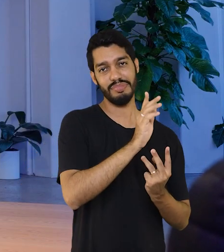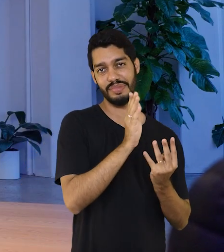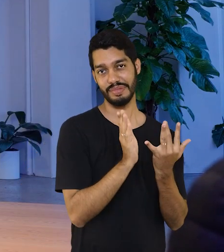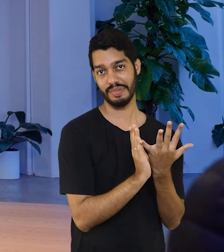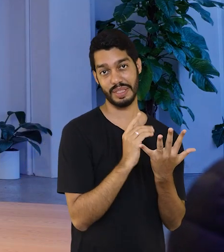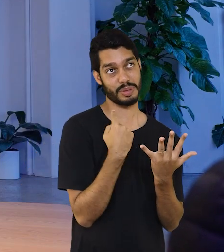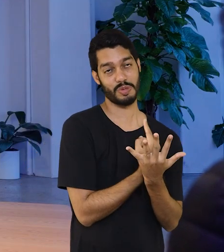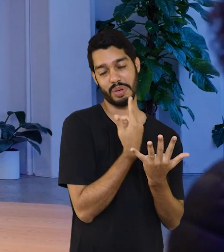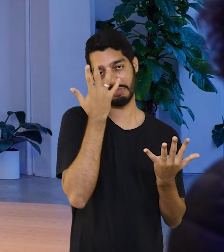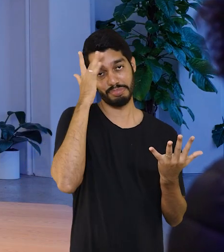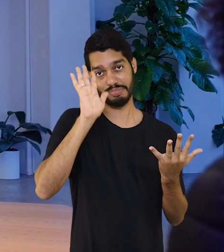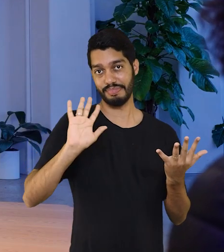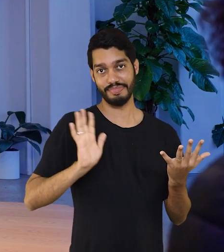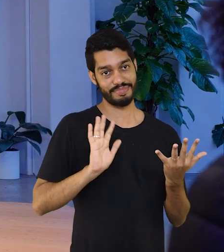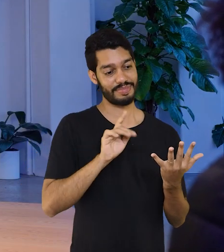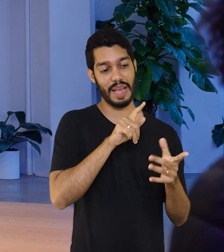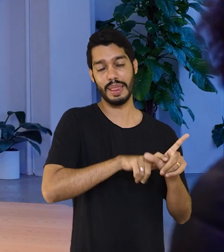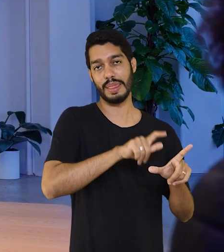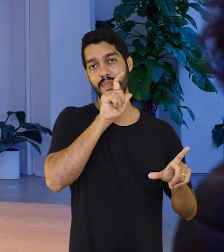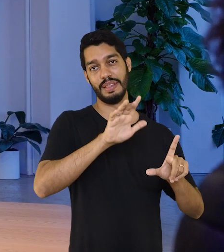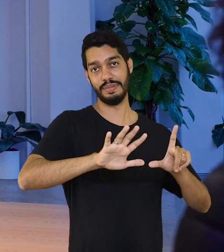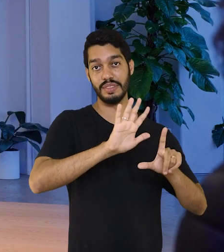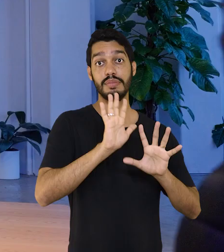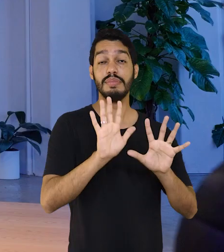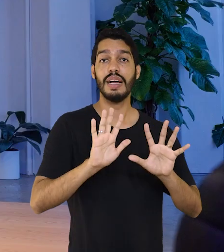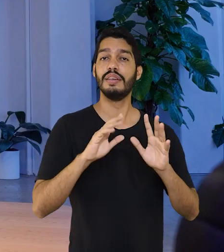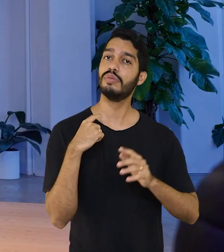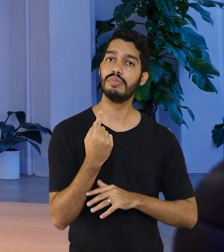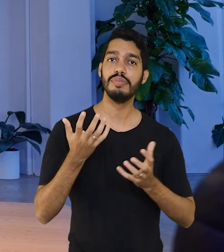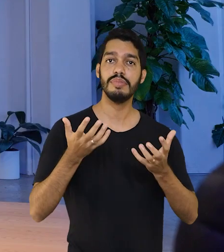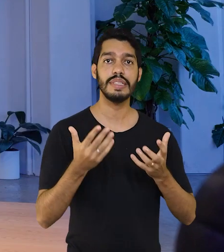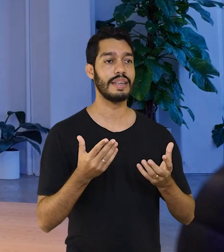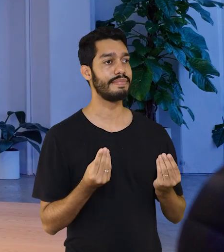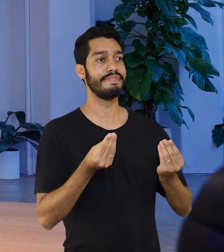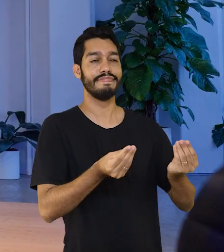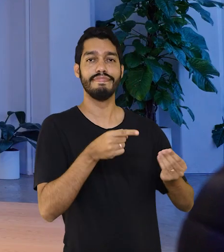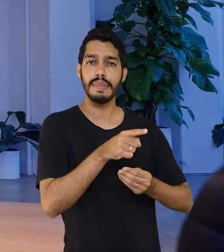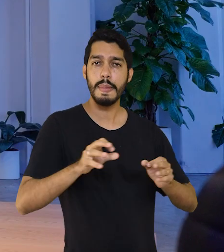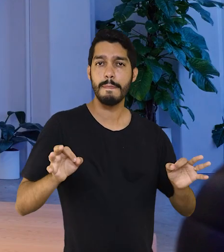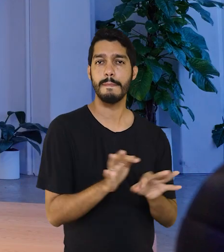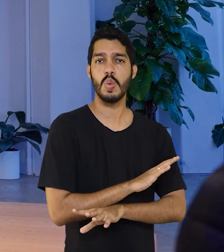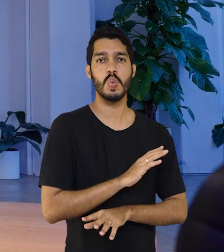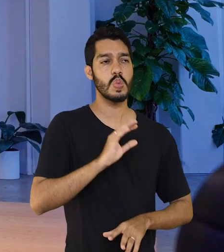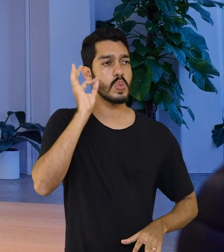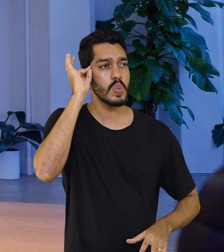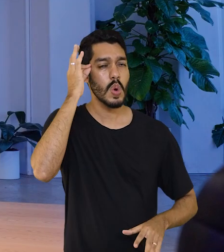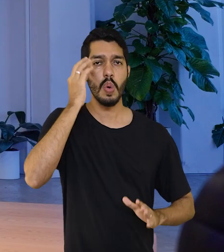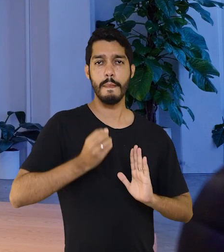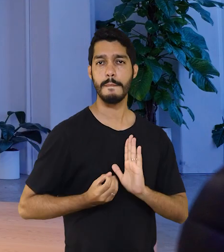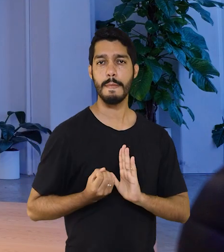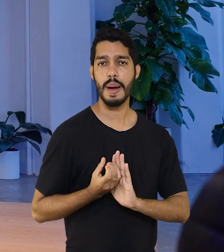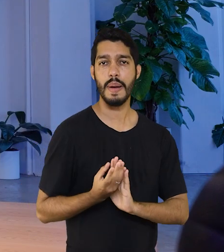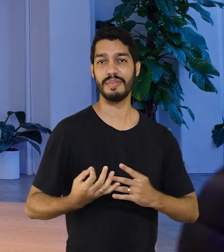várias variáveis, né, que fogem um pouco da plataforma. Mas, enfim, então, a jornada é tornar esse processo cada vez mais eficiente,